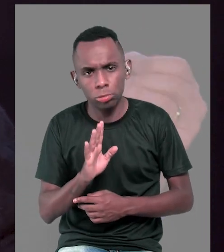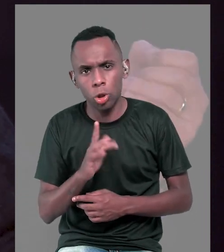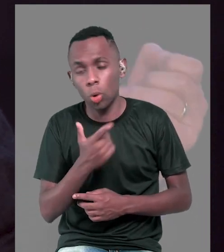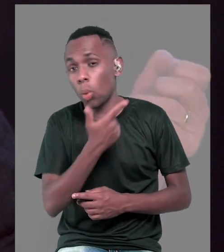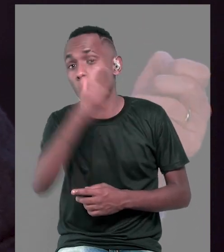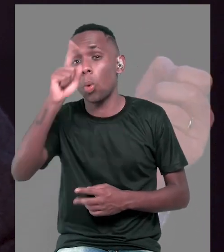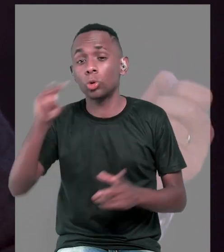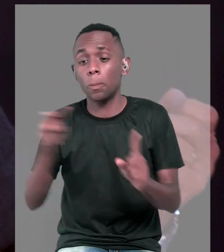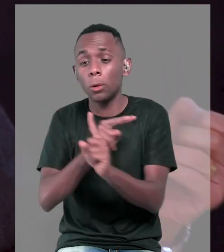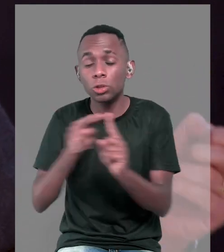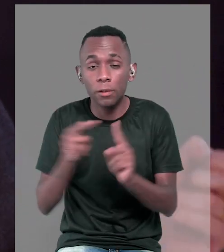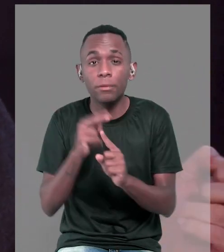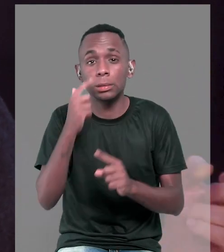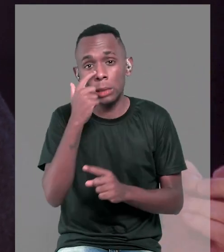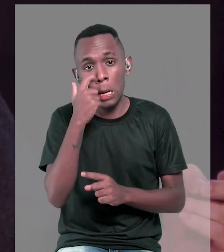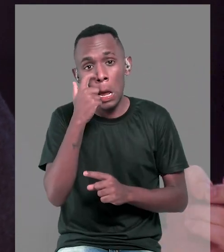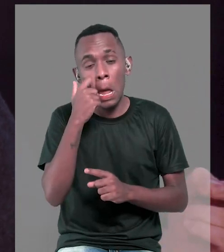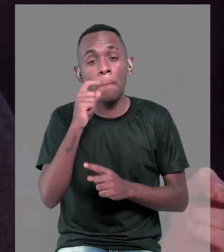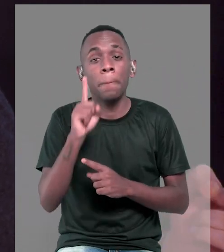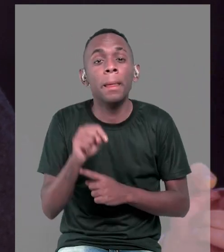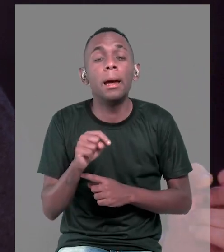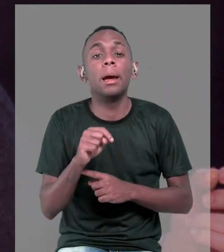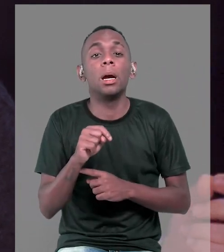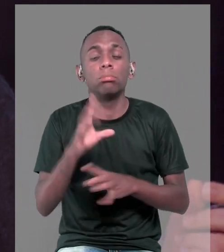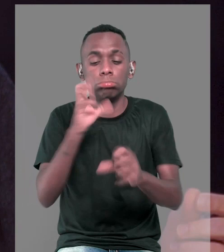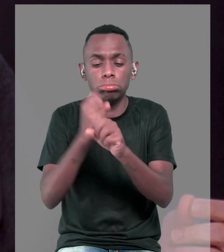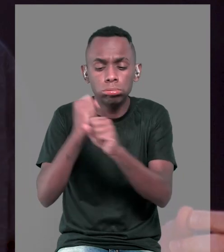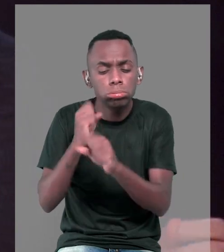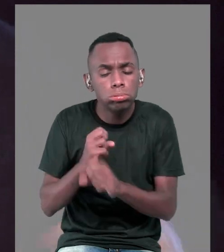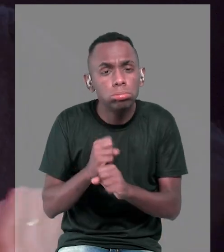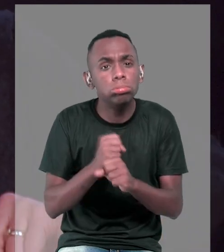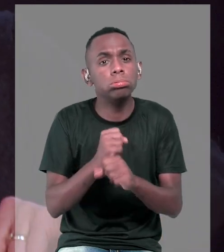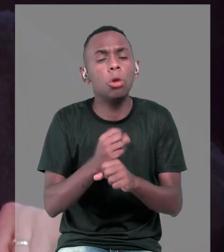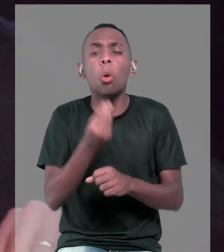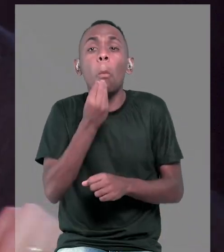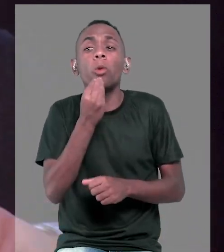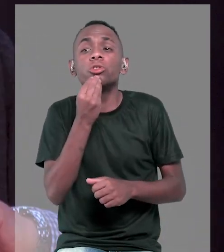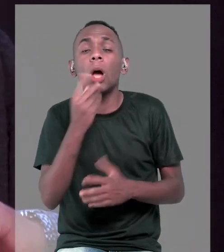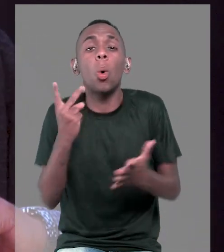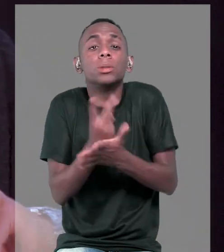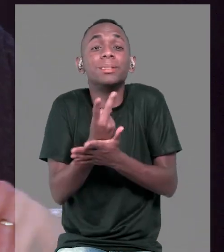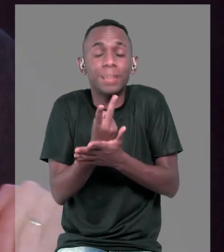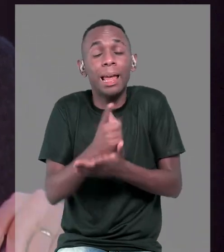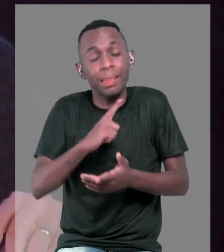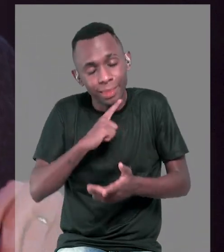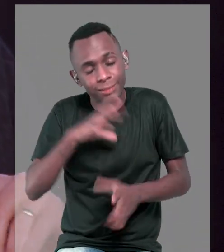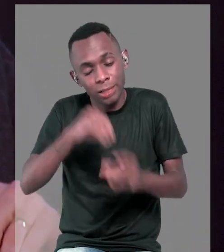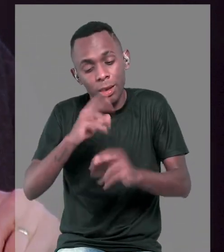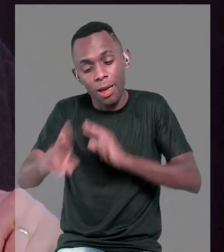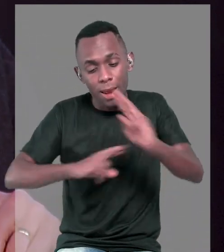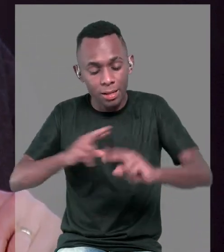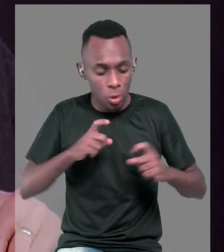As estatísticas, os cálculos probabilísticos entraram dentro da relação entre médico